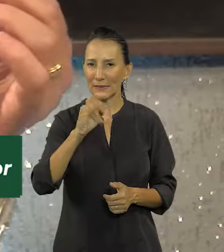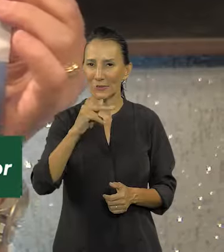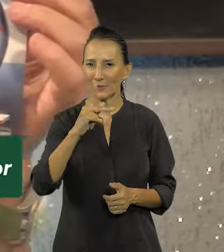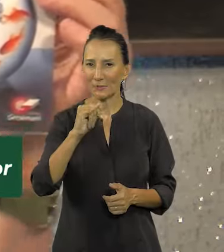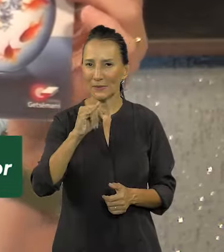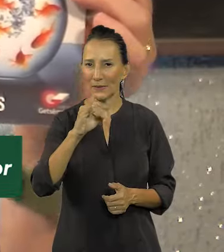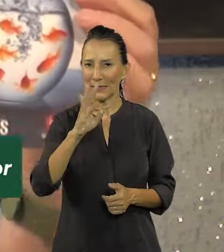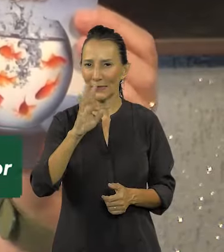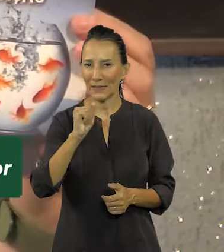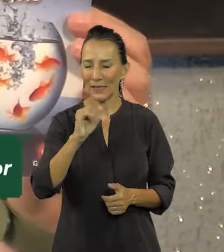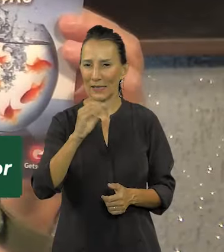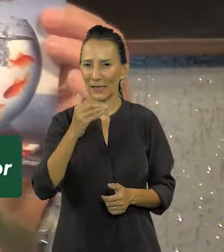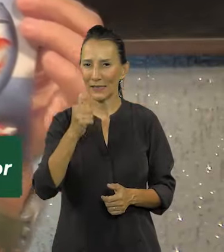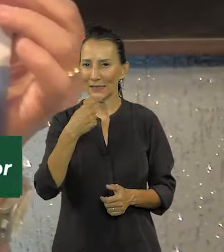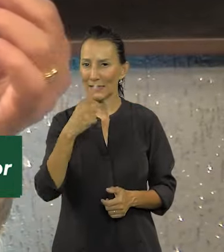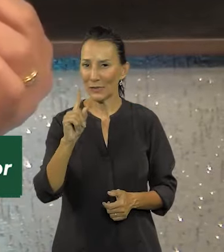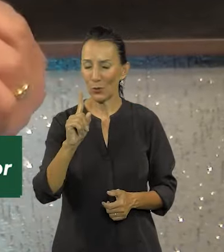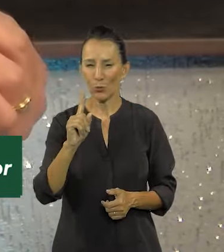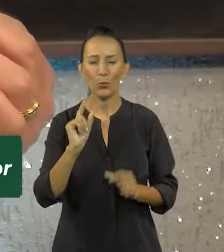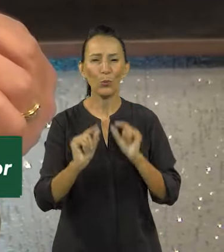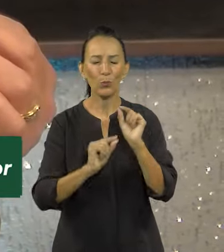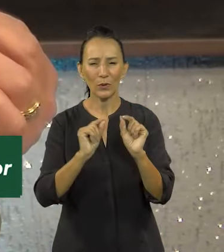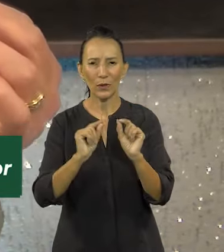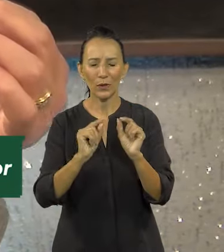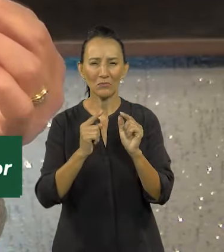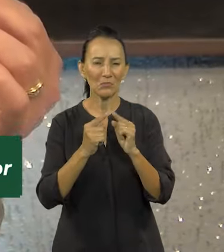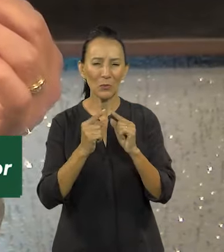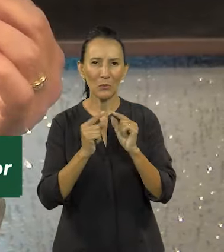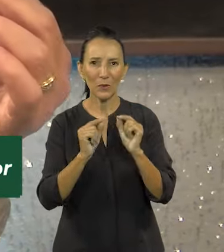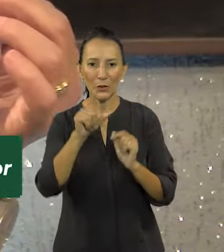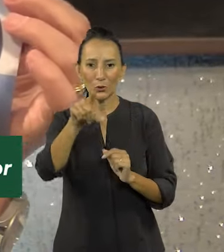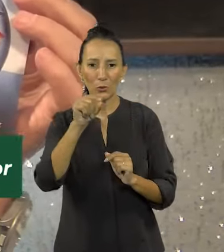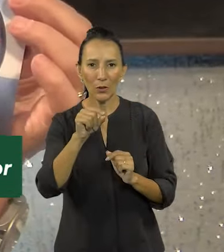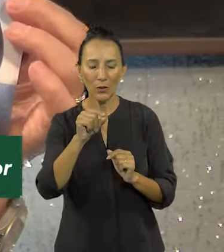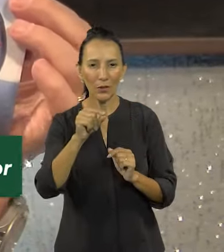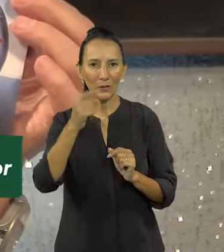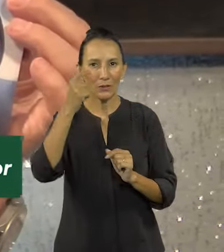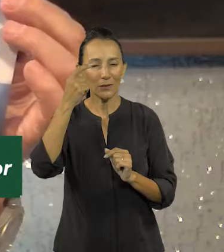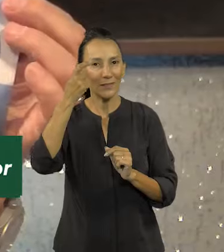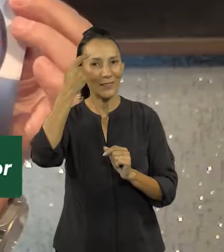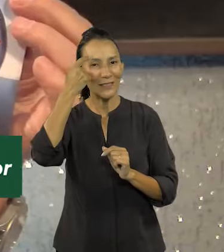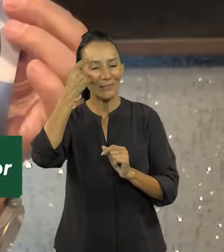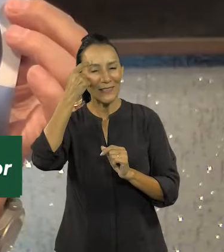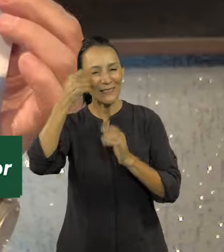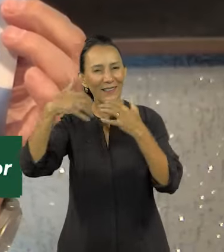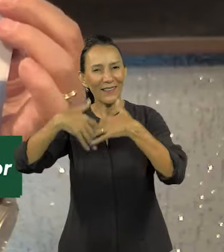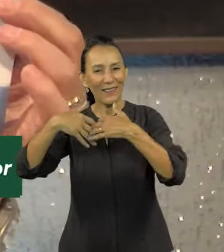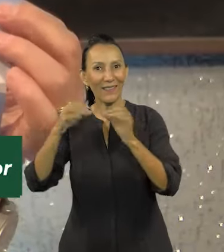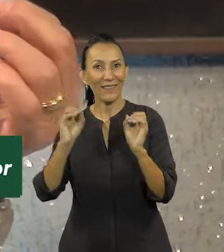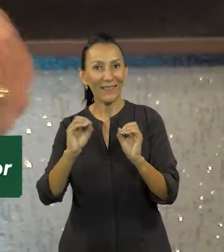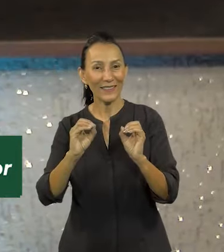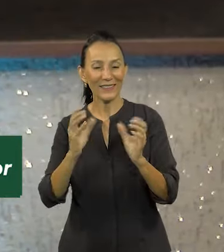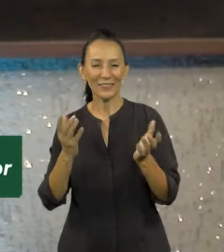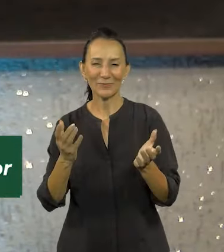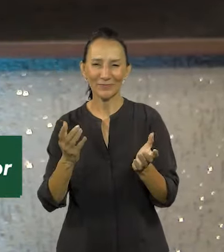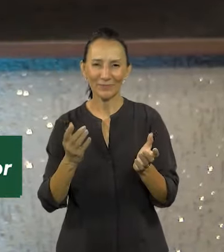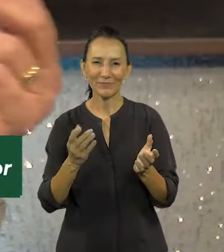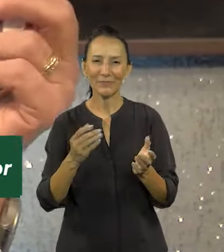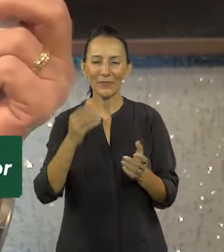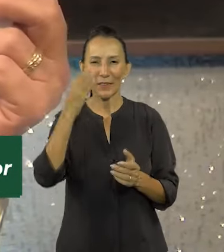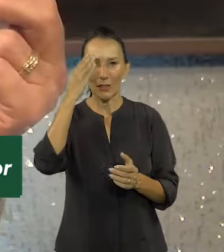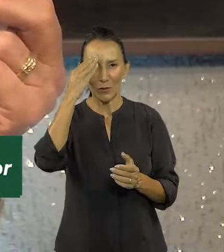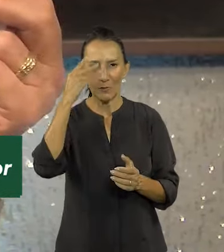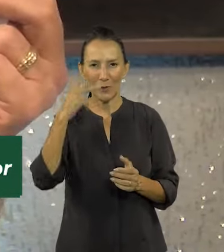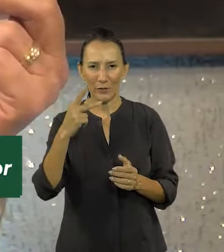precipitação agir sem refletir e o texto da nossa meditação é 19 de